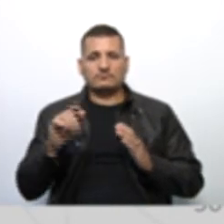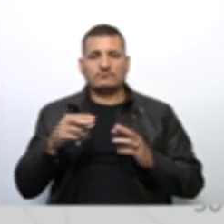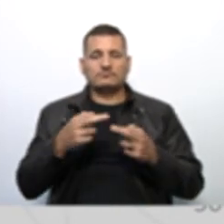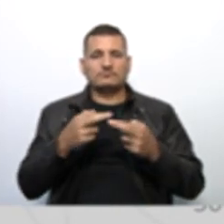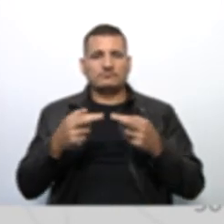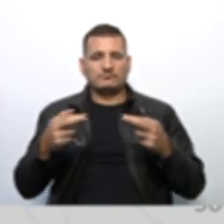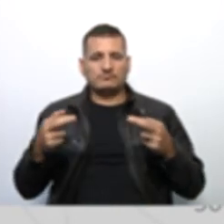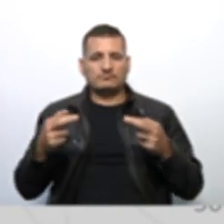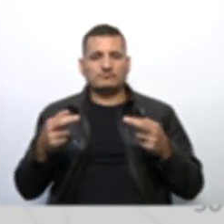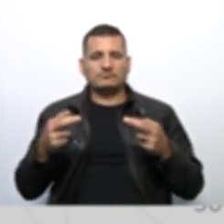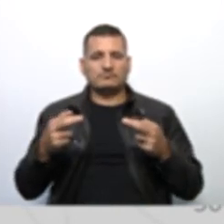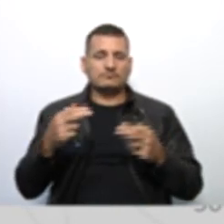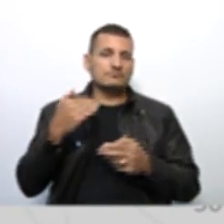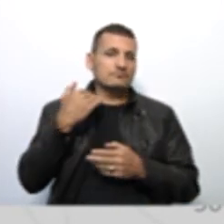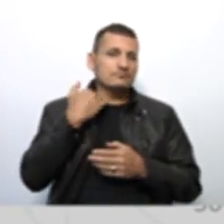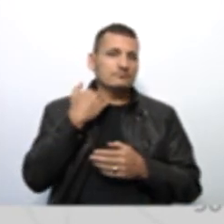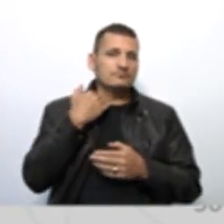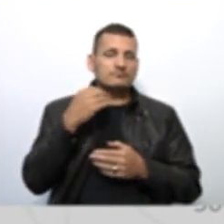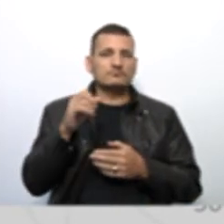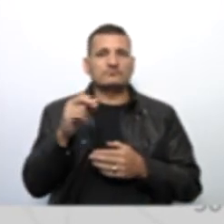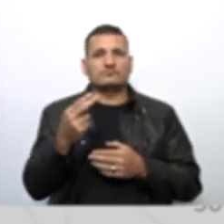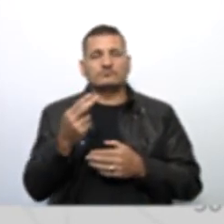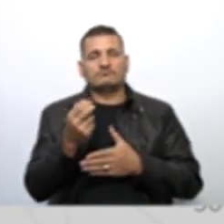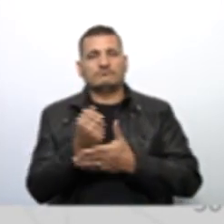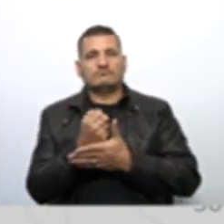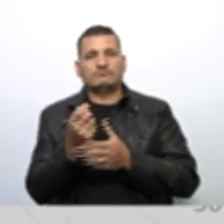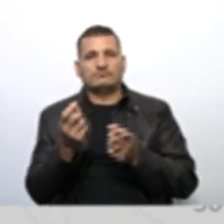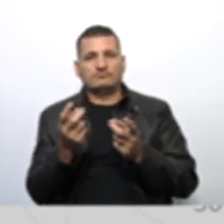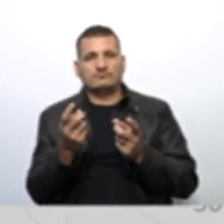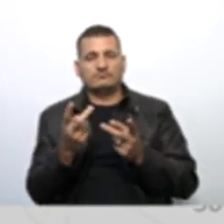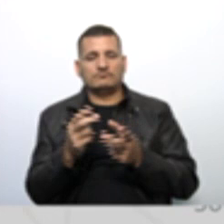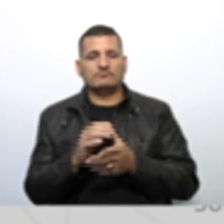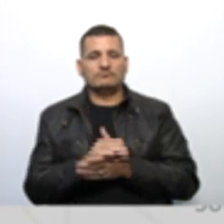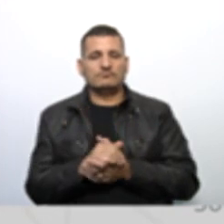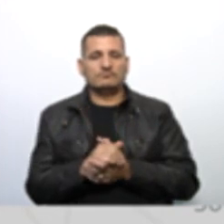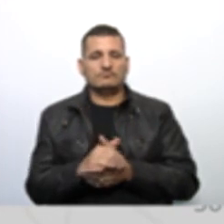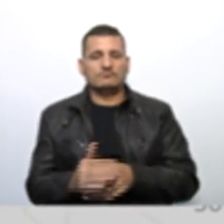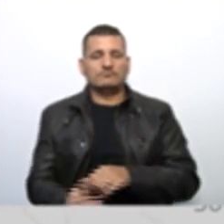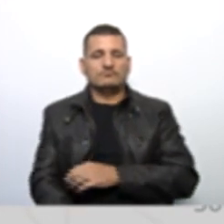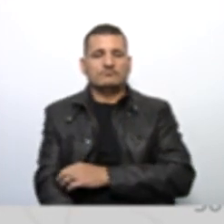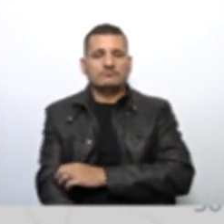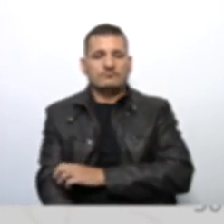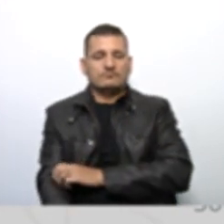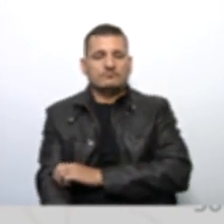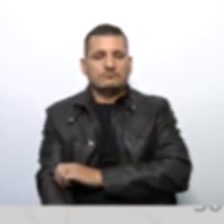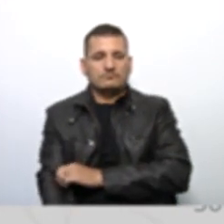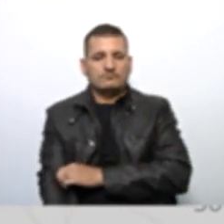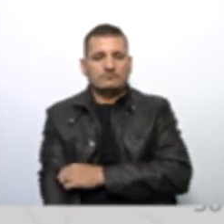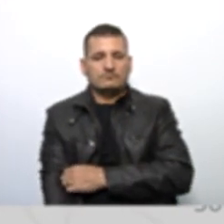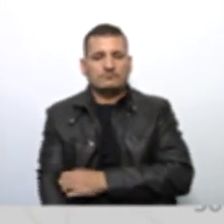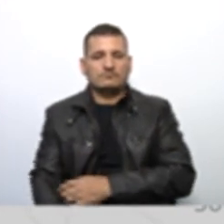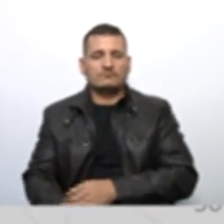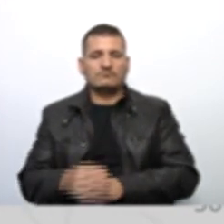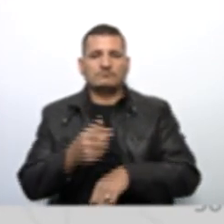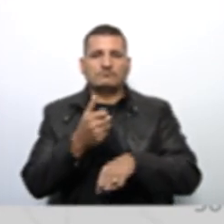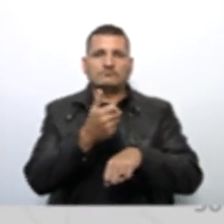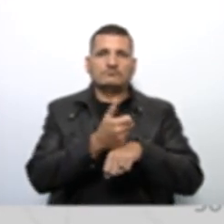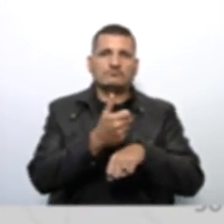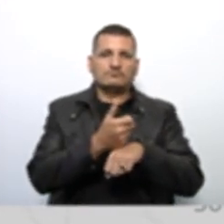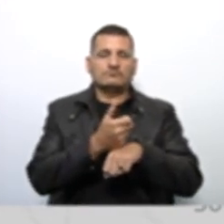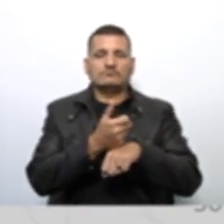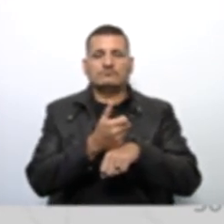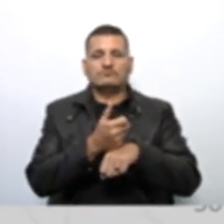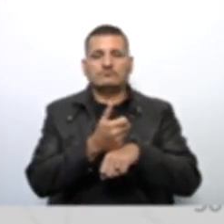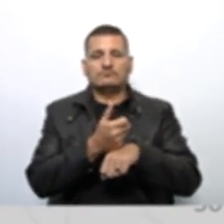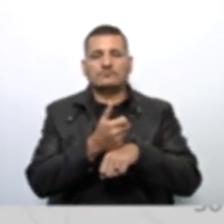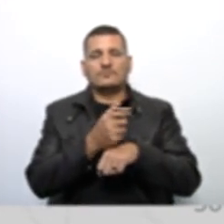são redes de banco ou farmácia. Ou seja, nós temos aqui uma filial, temos uma matriz, que é a letra A,